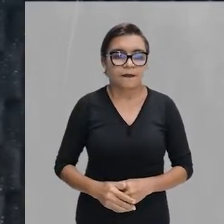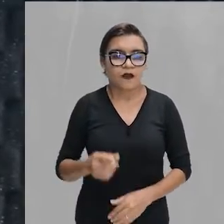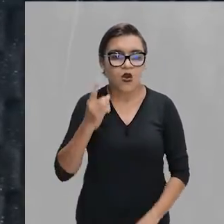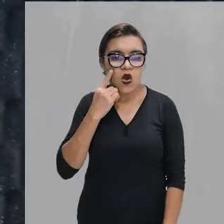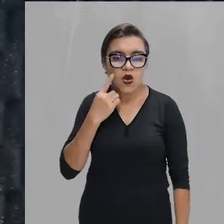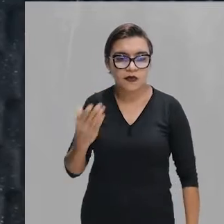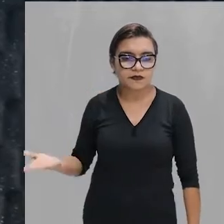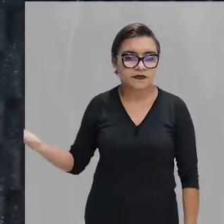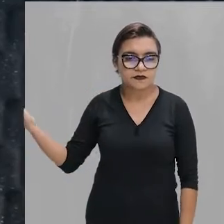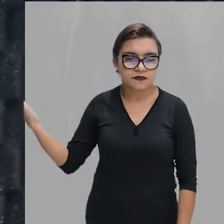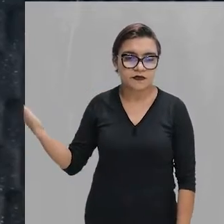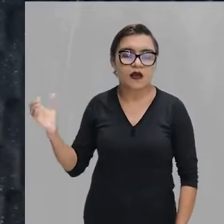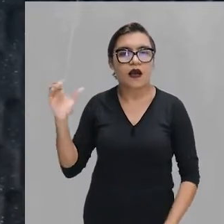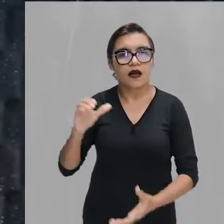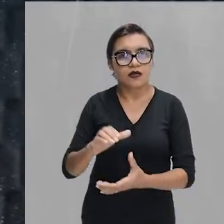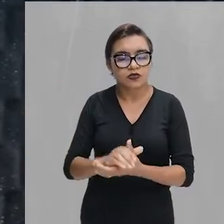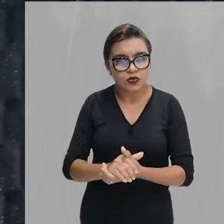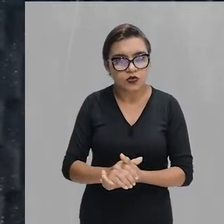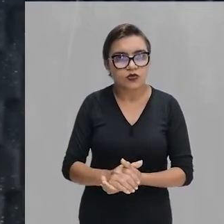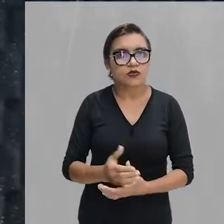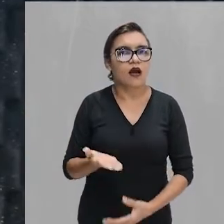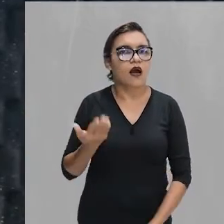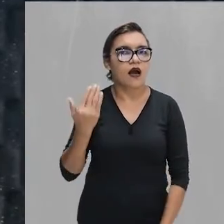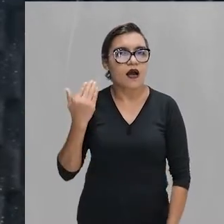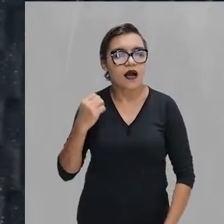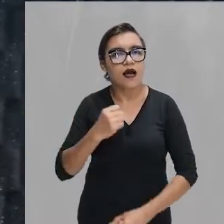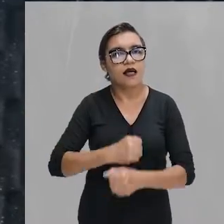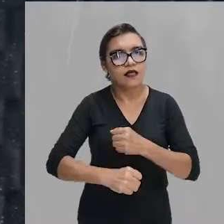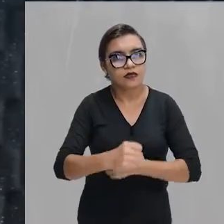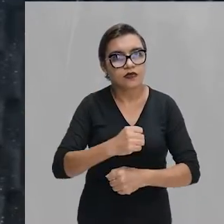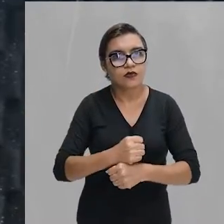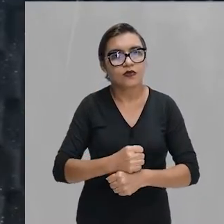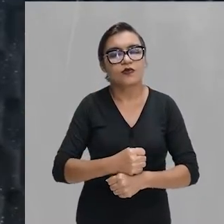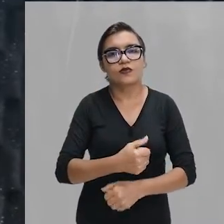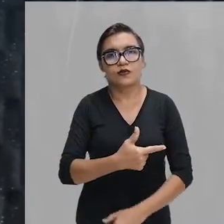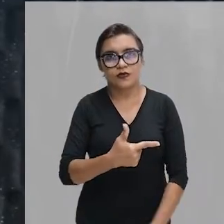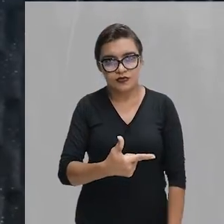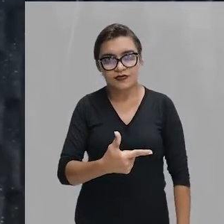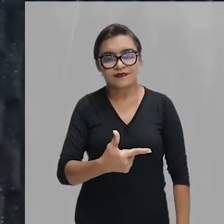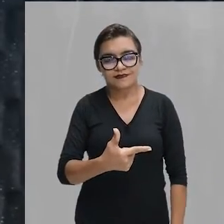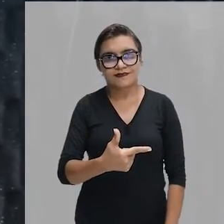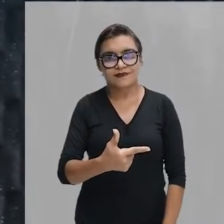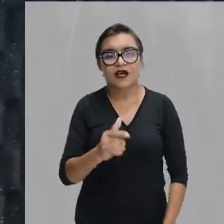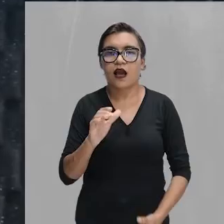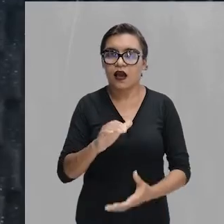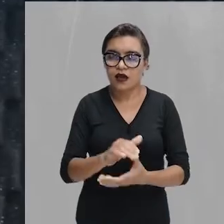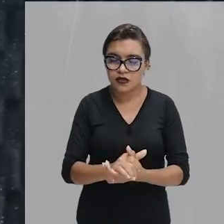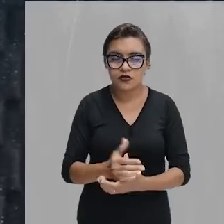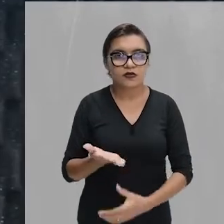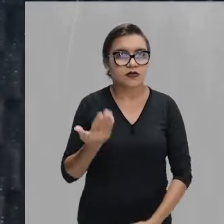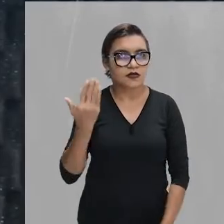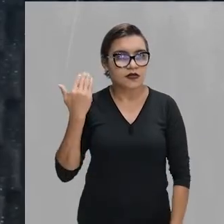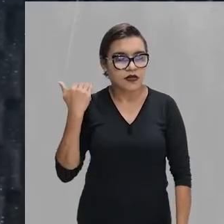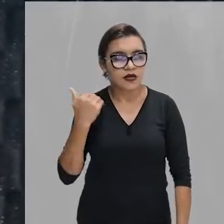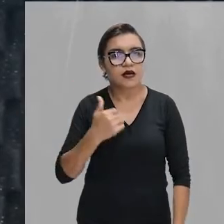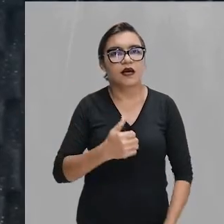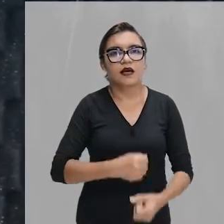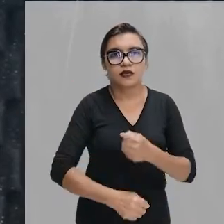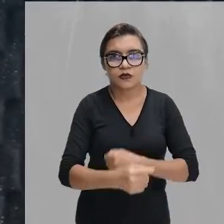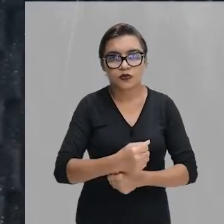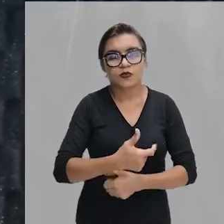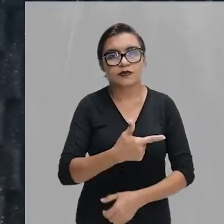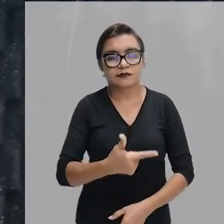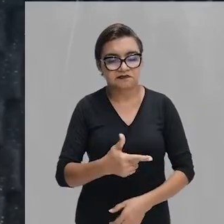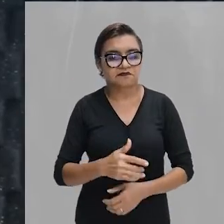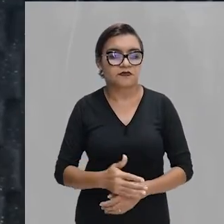2 anos. Se casou há 2 anos. Então, casou-se há 2 anos, tá?